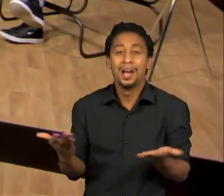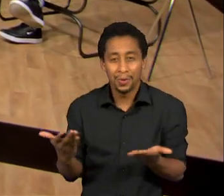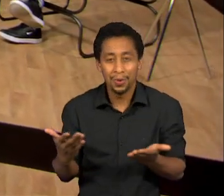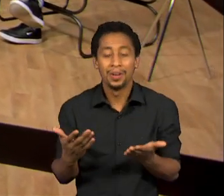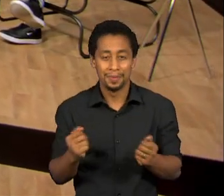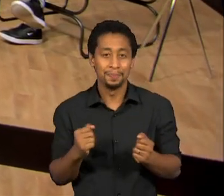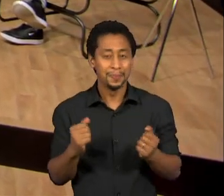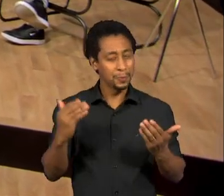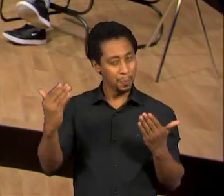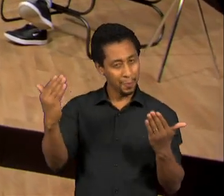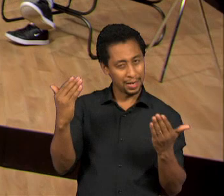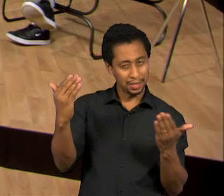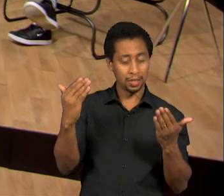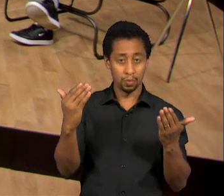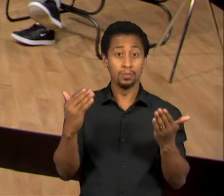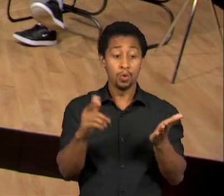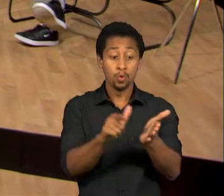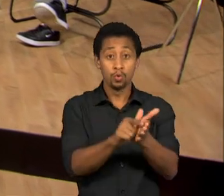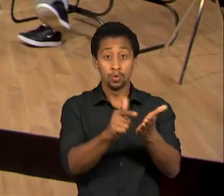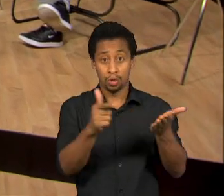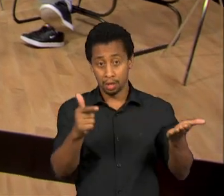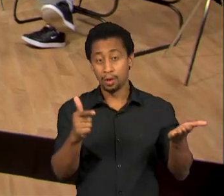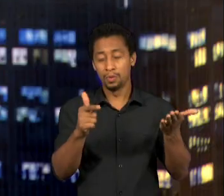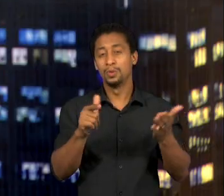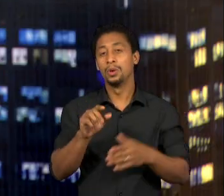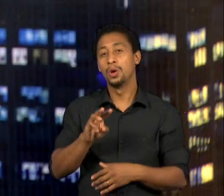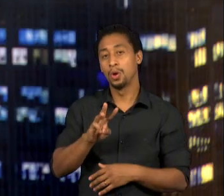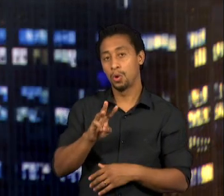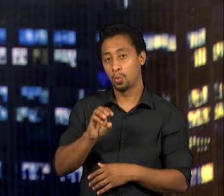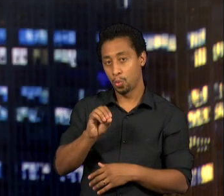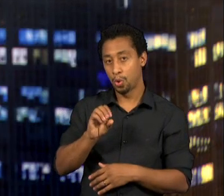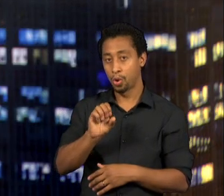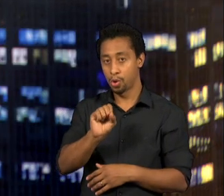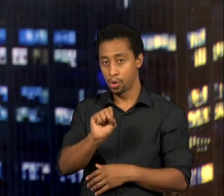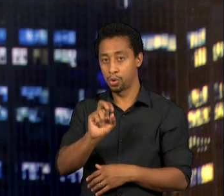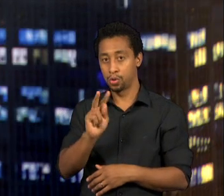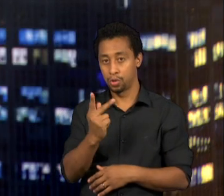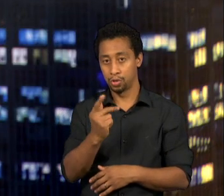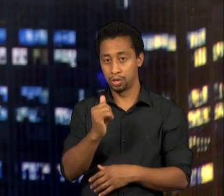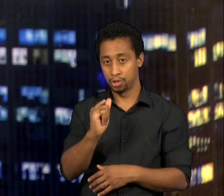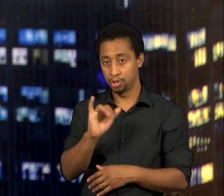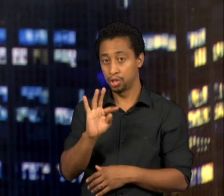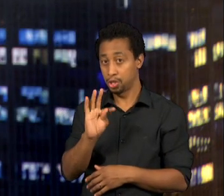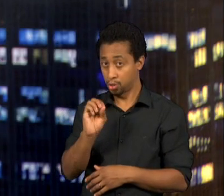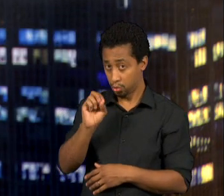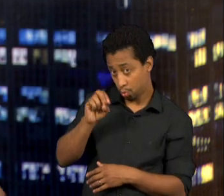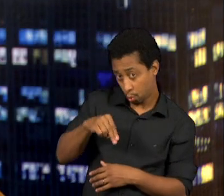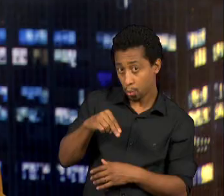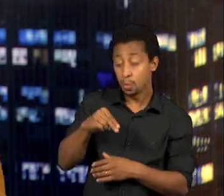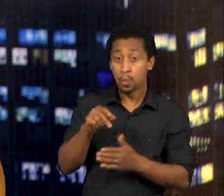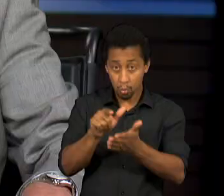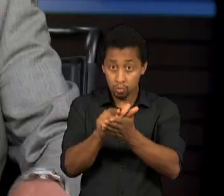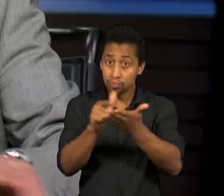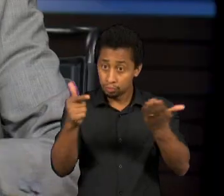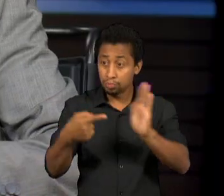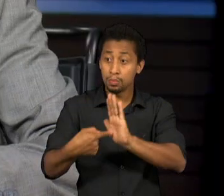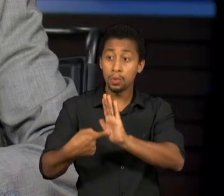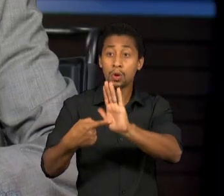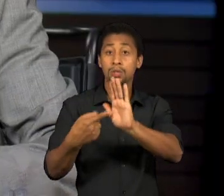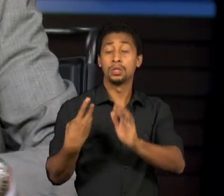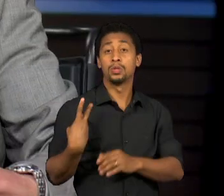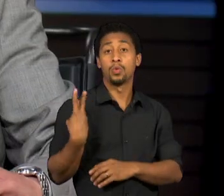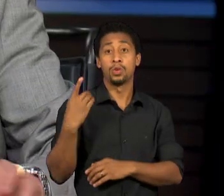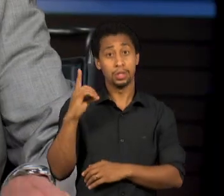ver que isso que o Caio falou é verdadeiro. O Washington Post é um jornal de inovação tecnológica. Não